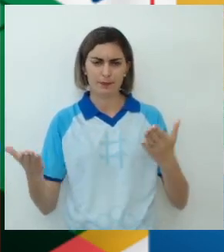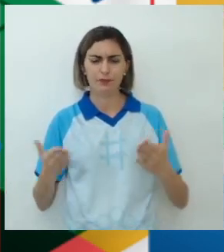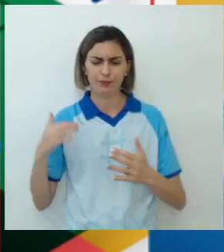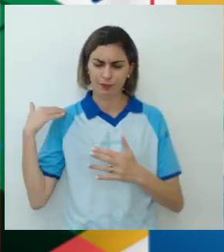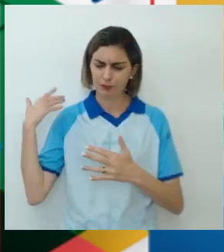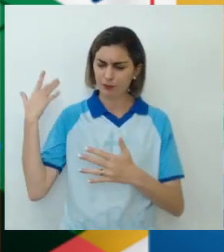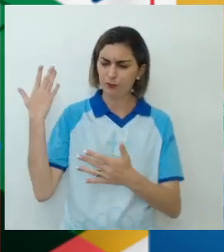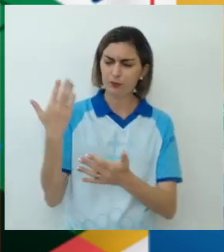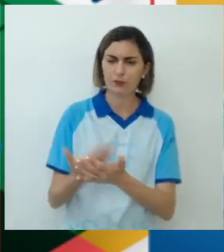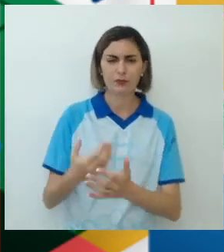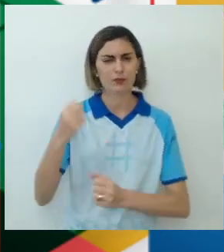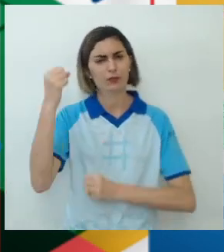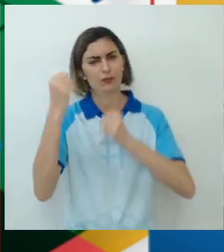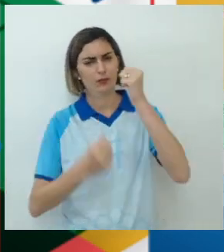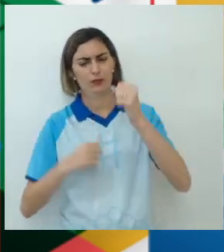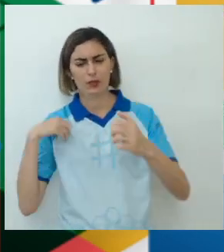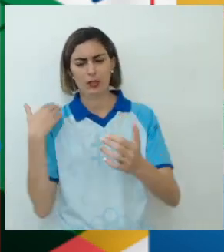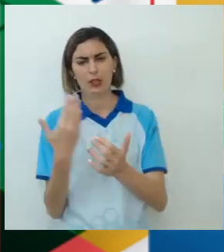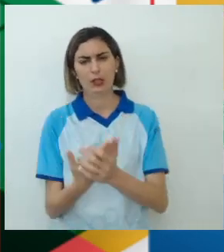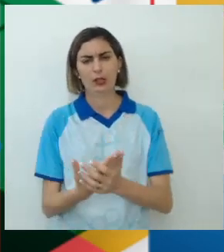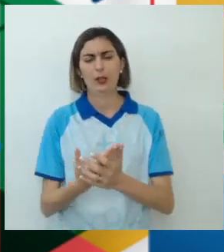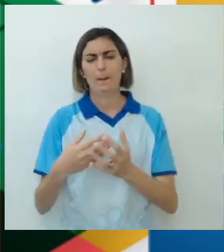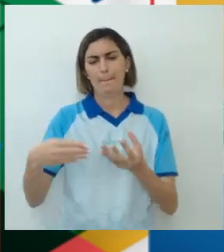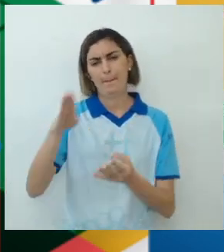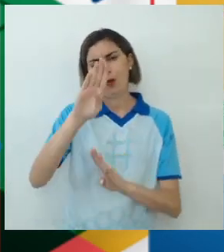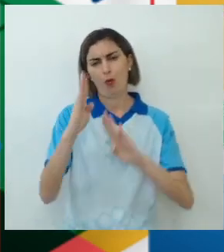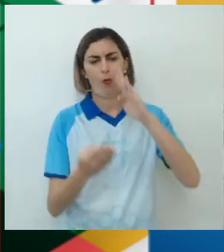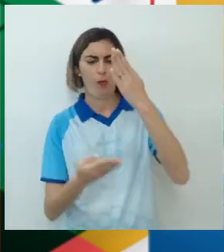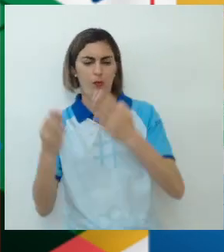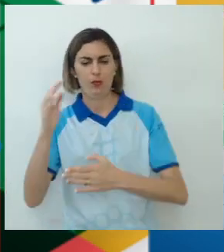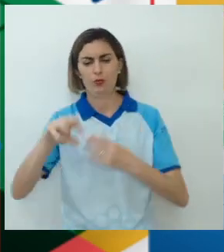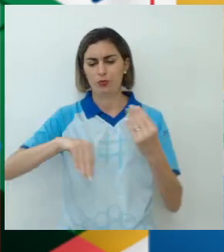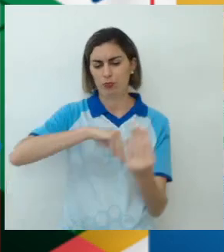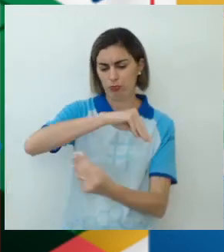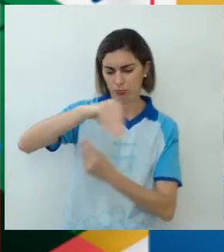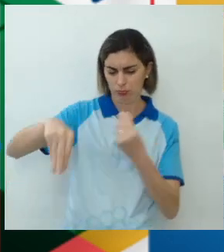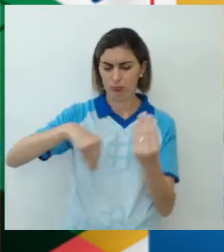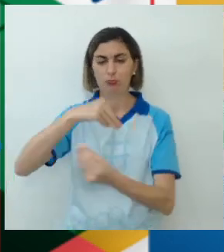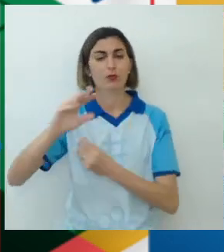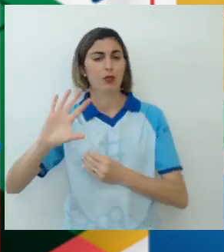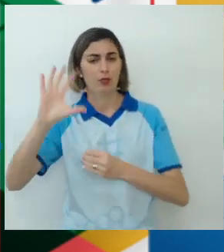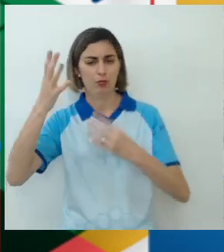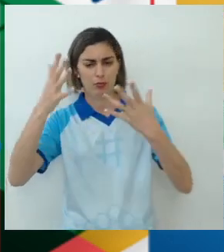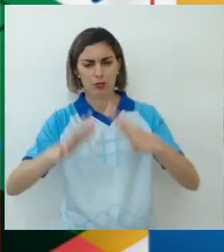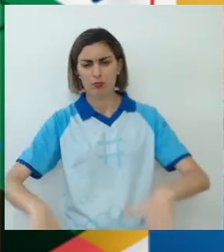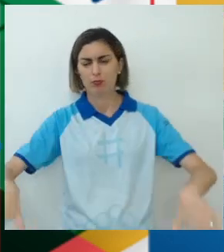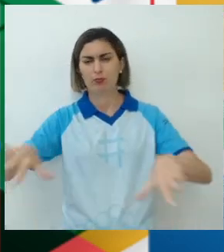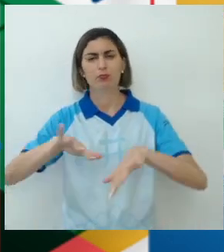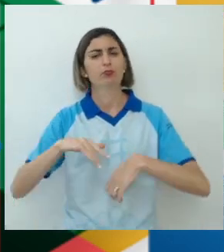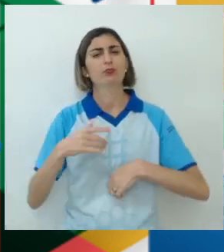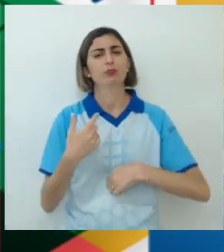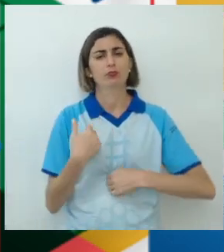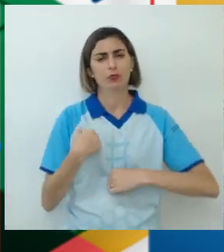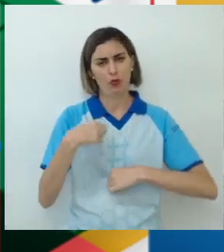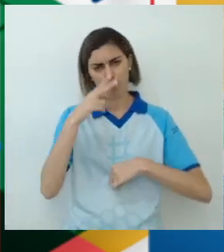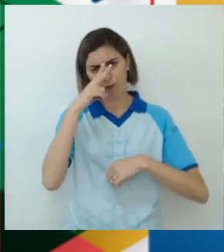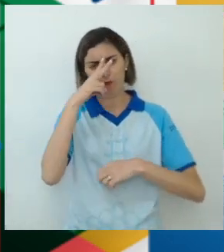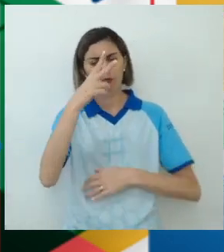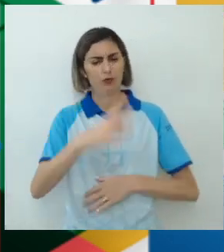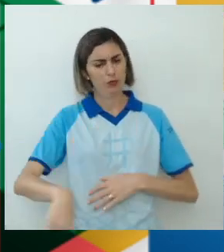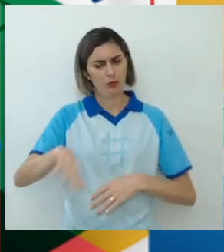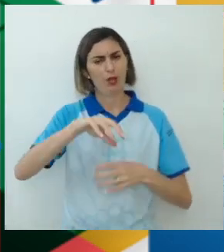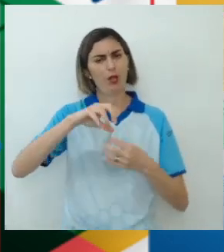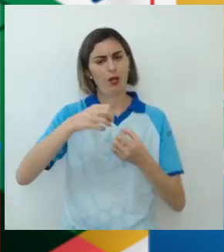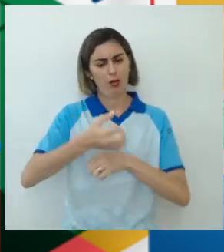desde processos industriais até processos biológicos e em reações que ocorrem no ambiente. A força relativa